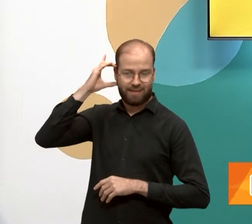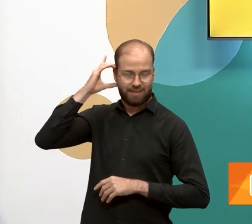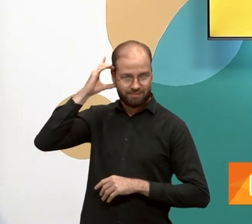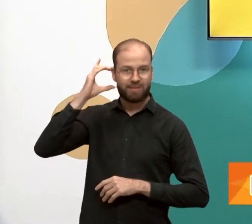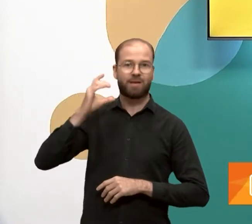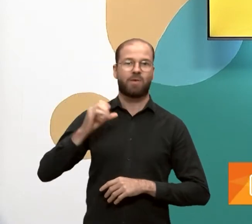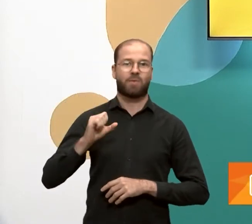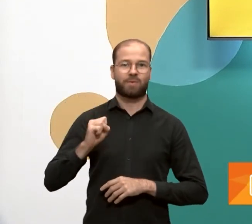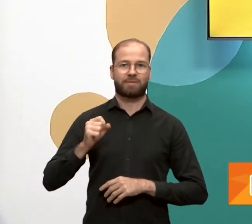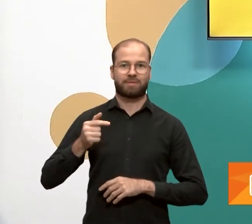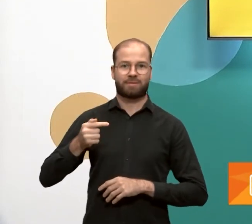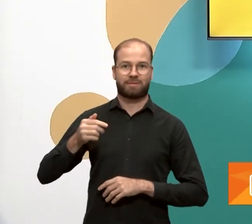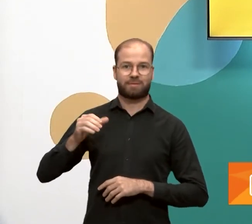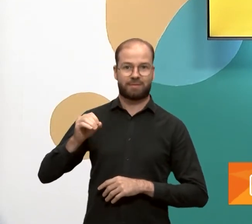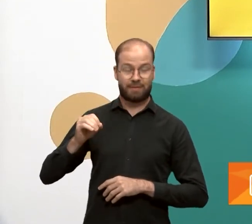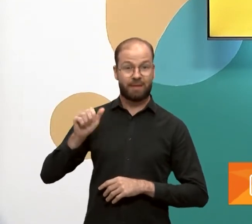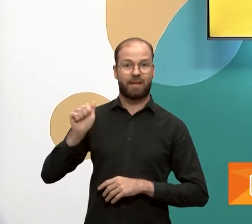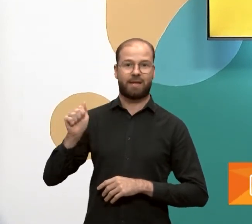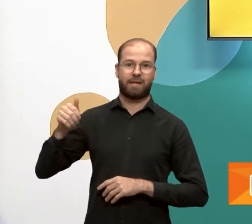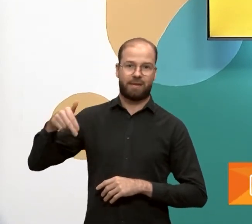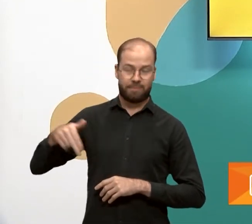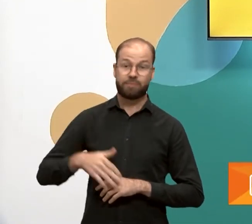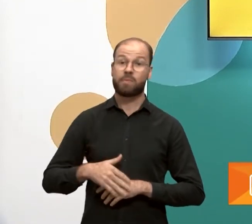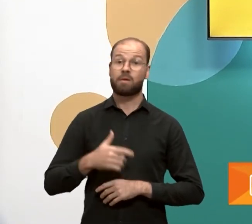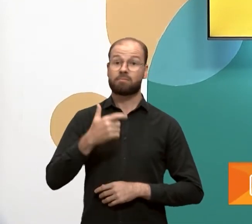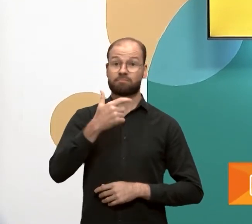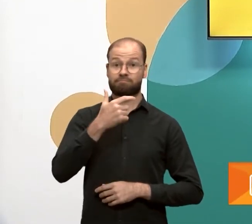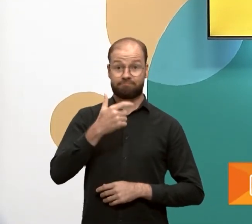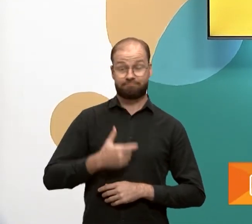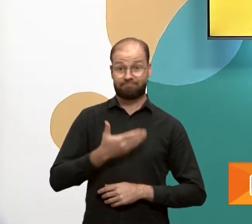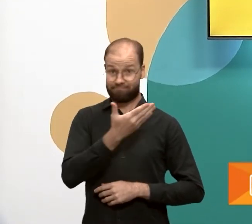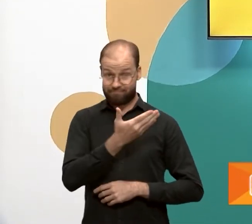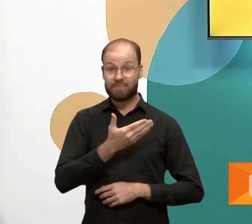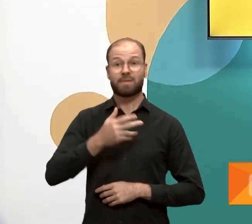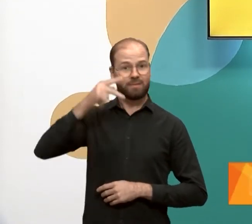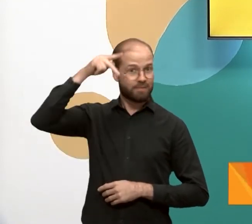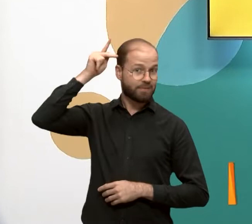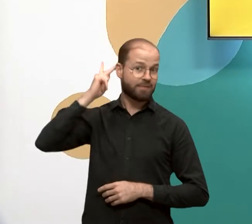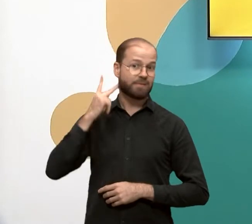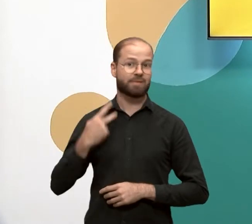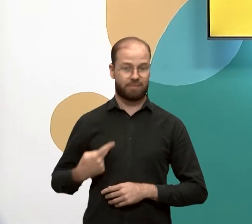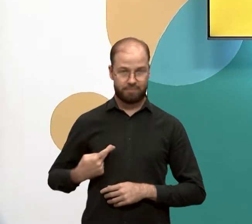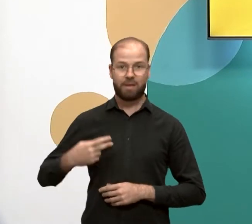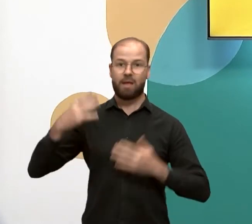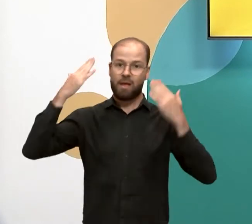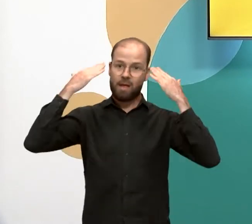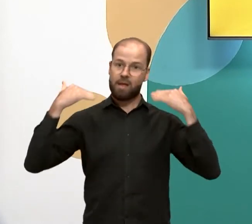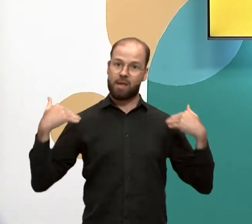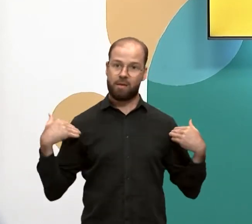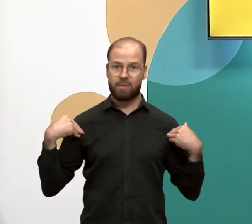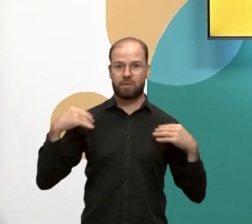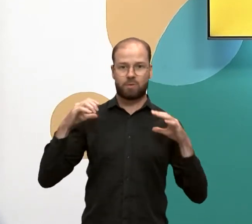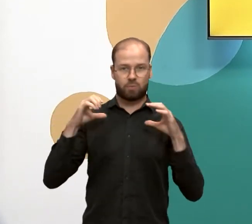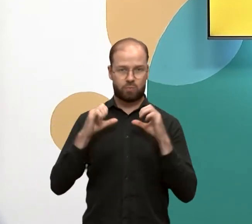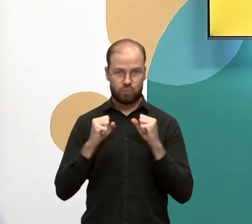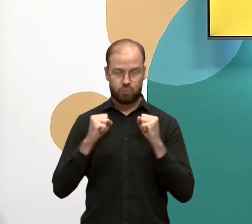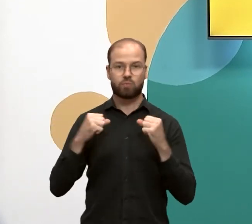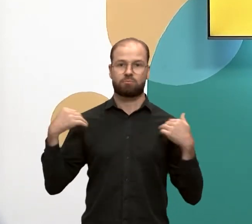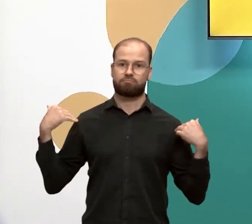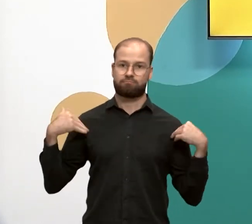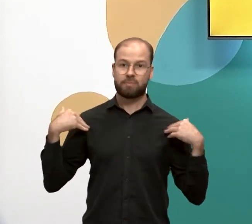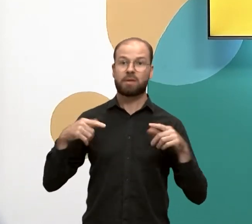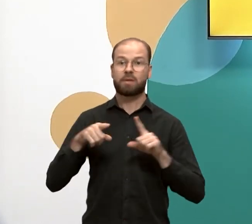870 AM. Eu sou a Camila Maia, uma mulher branca de cabelos escuros e lisos na altura dos ombros, olhos